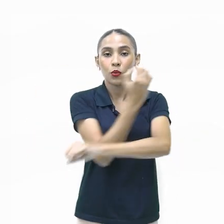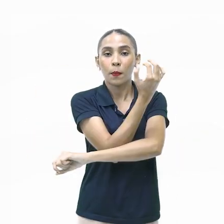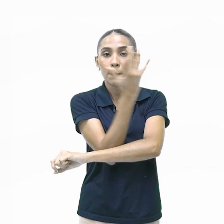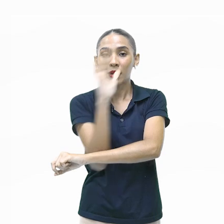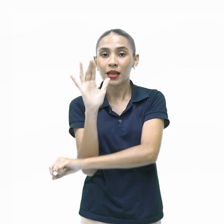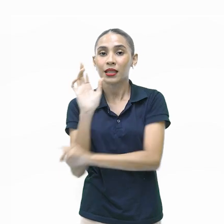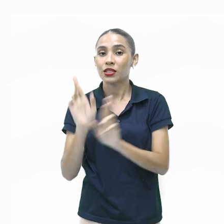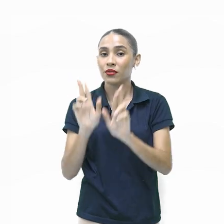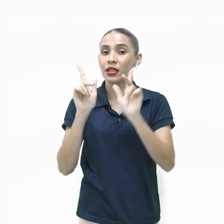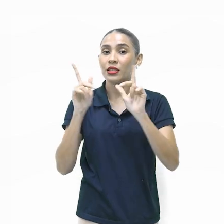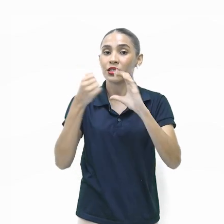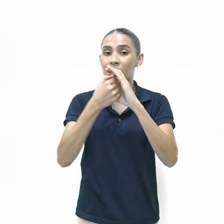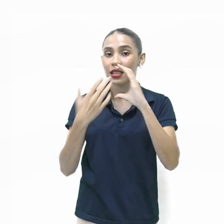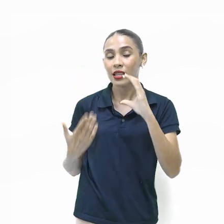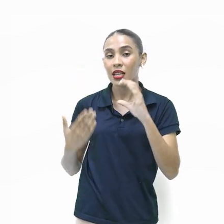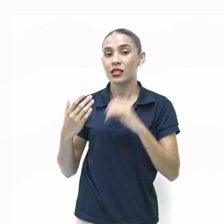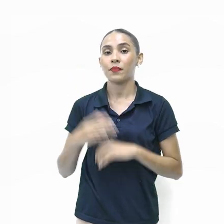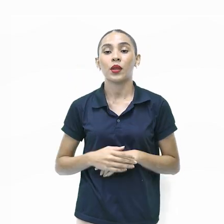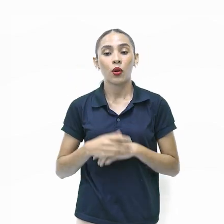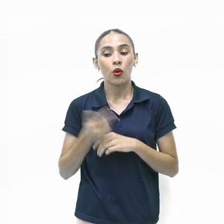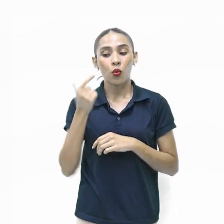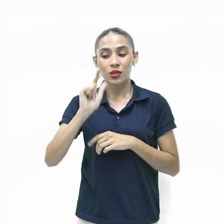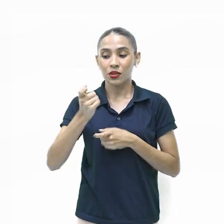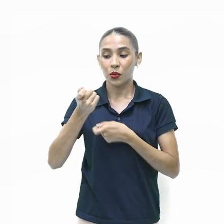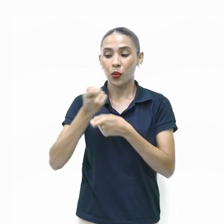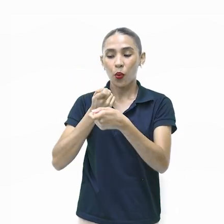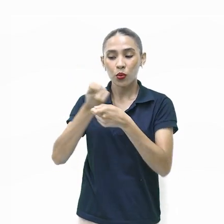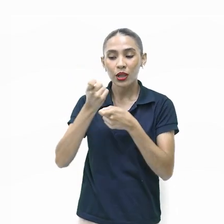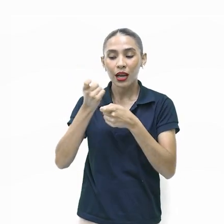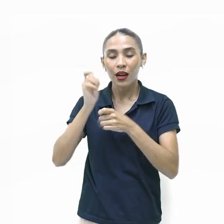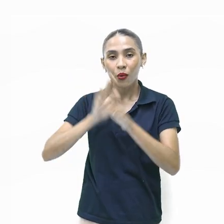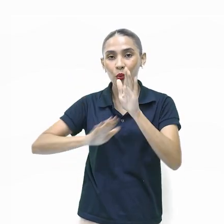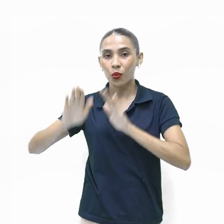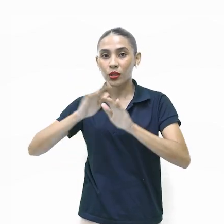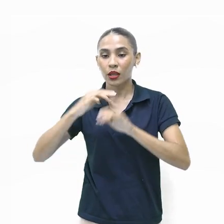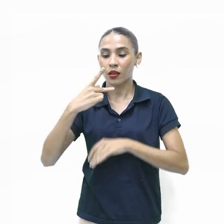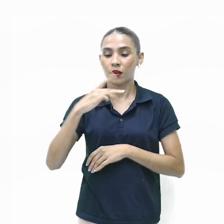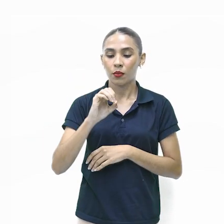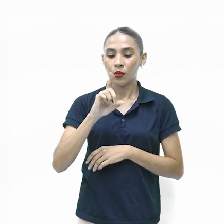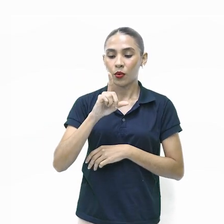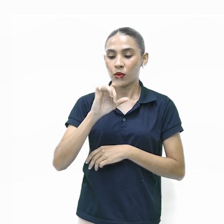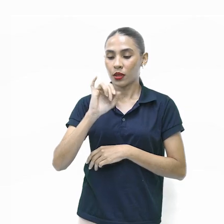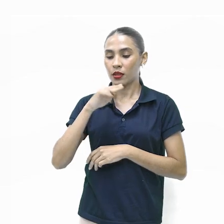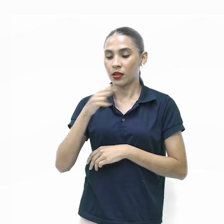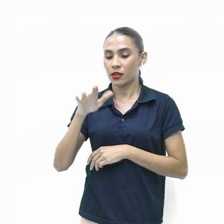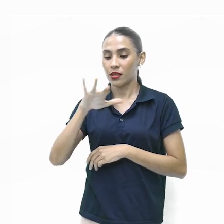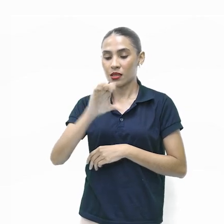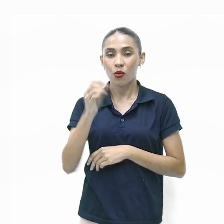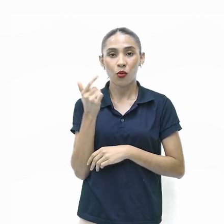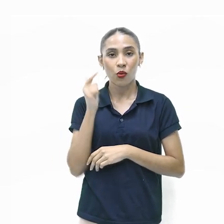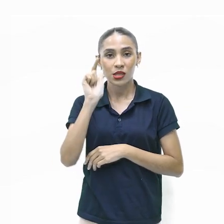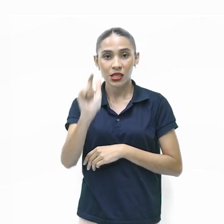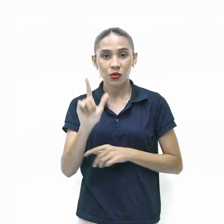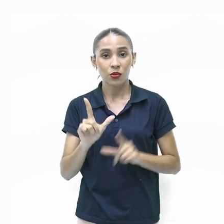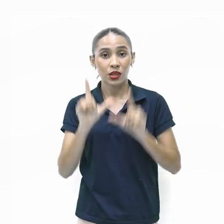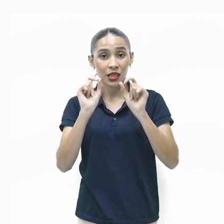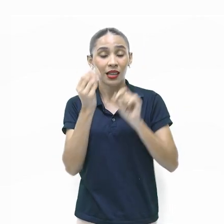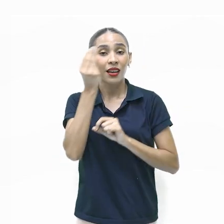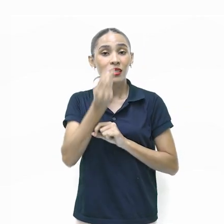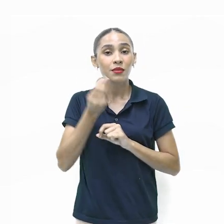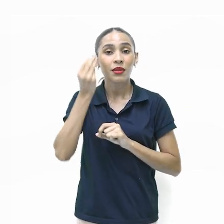diferentes características contrastantes, controlando cuidadosamente a polinização para garantir